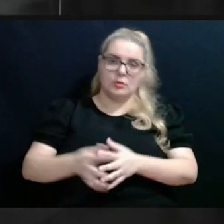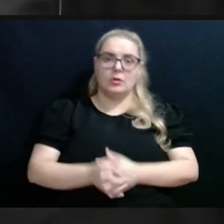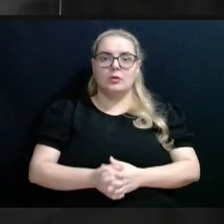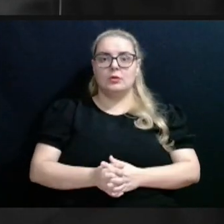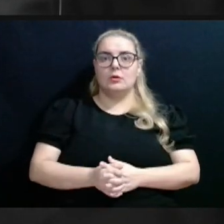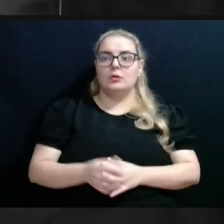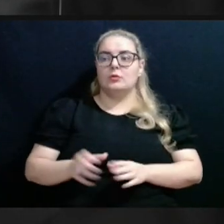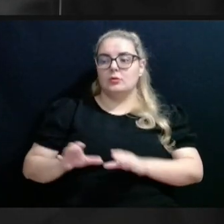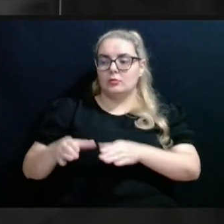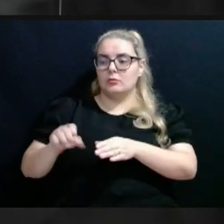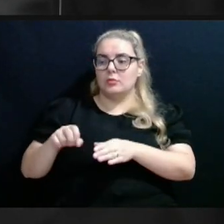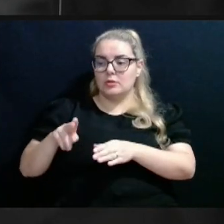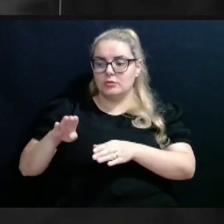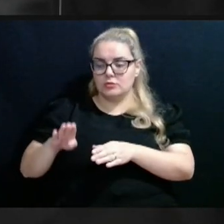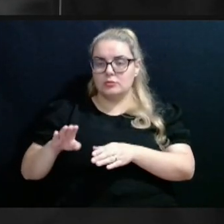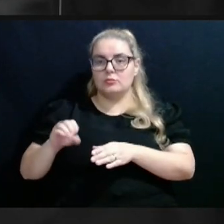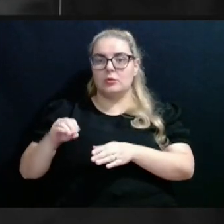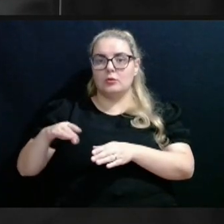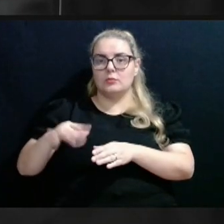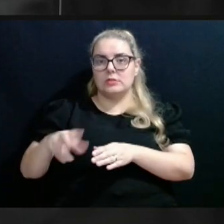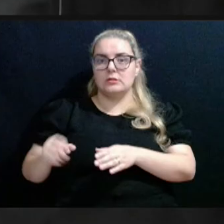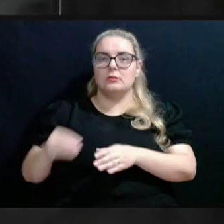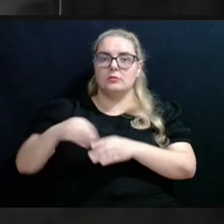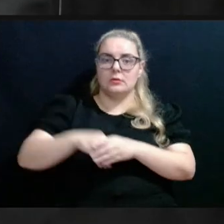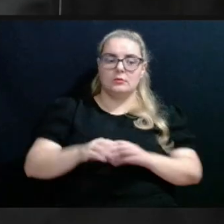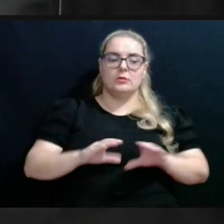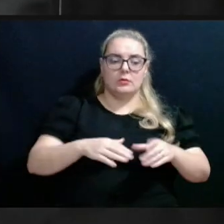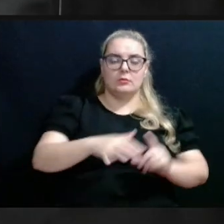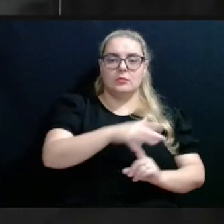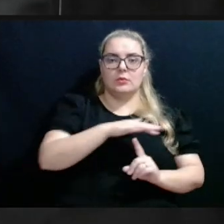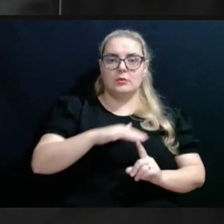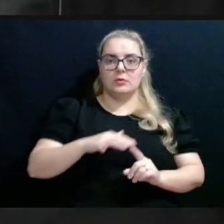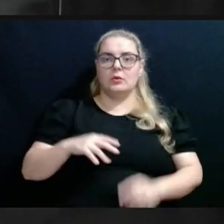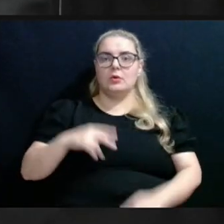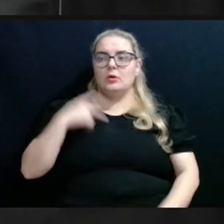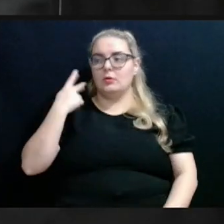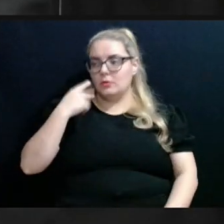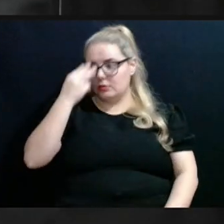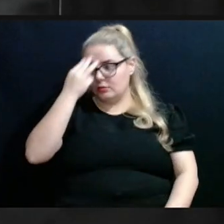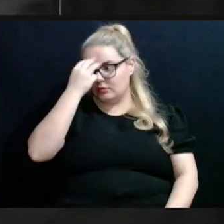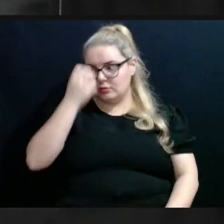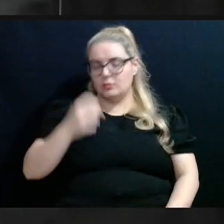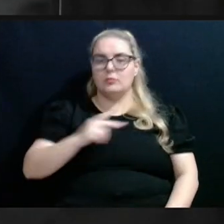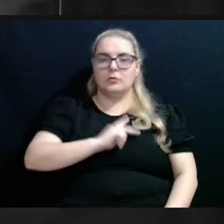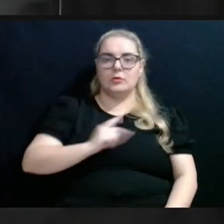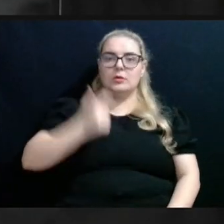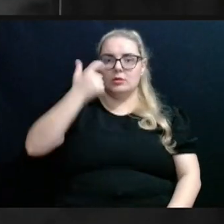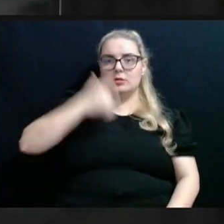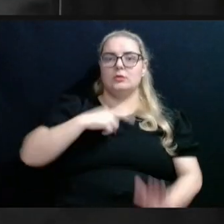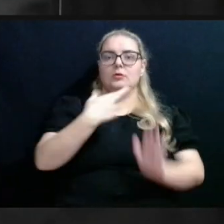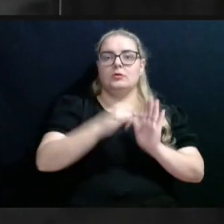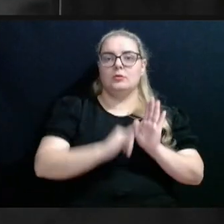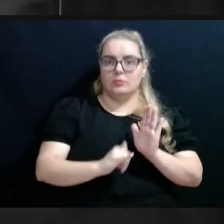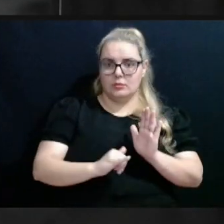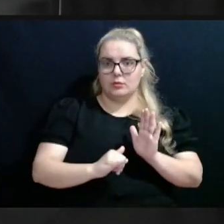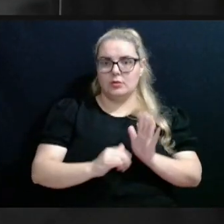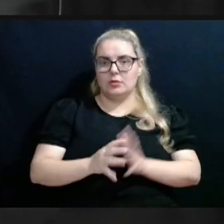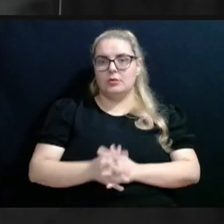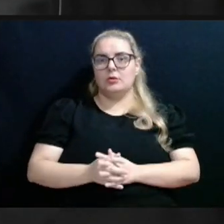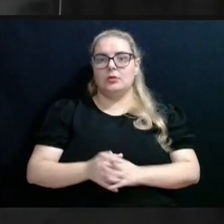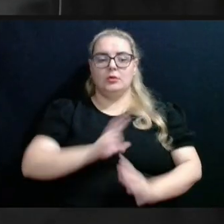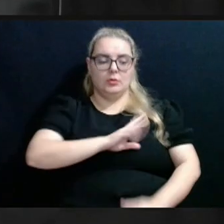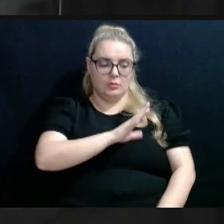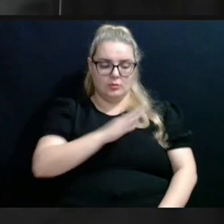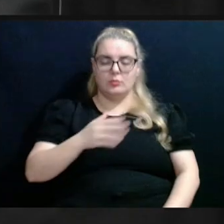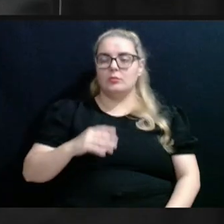subcomissão dentro da Comissão do Meio Ambiente, que o vereador Wagner Romão preside, eu sou o relator, e o vereador Rubens do Gás também participa. Então